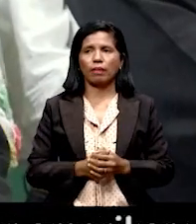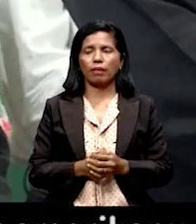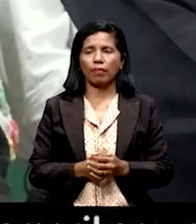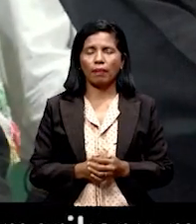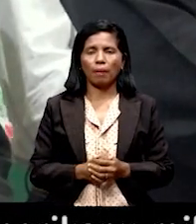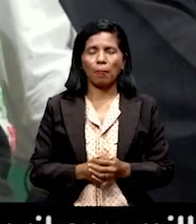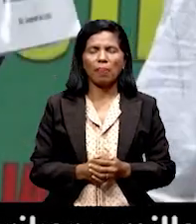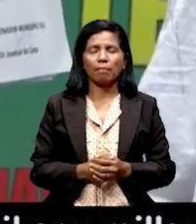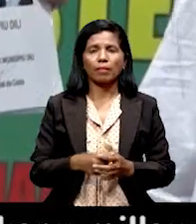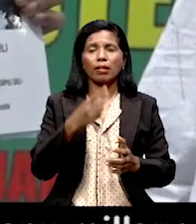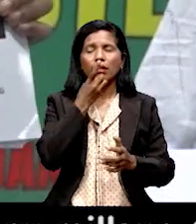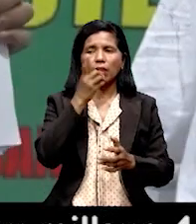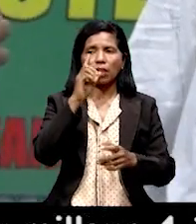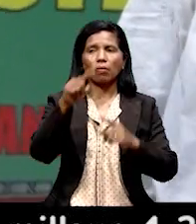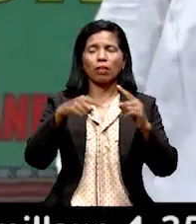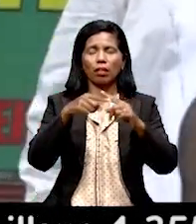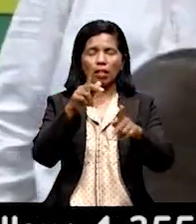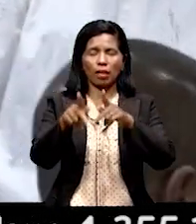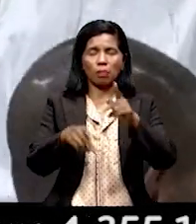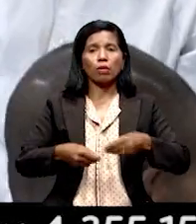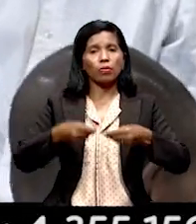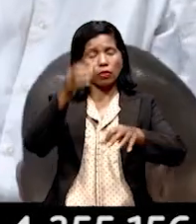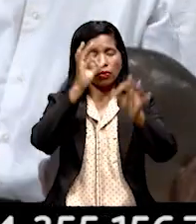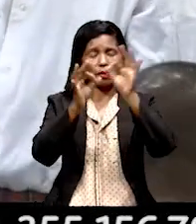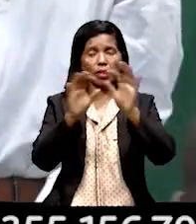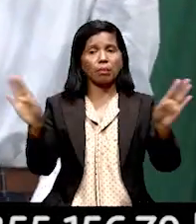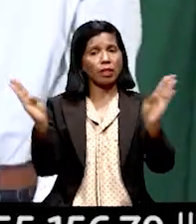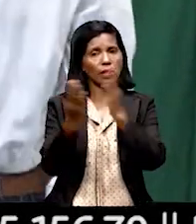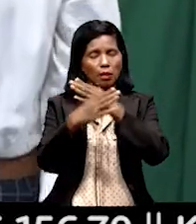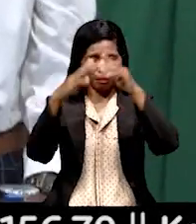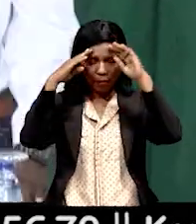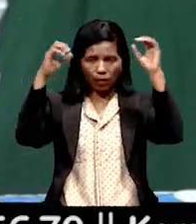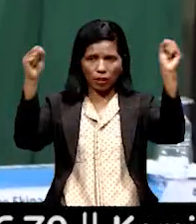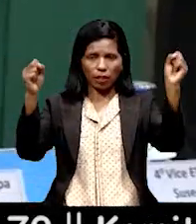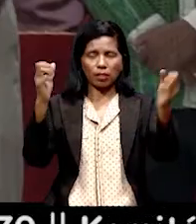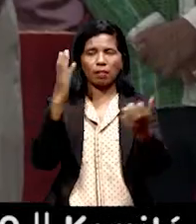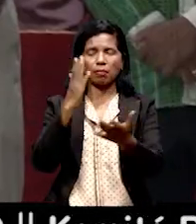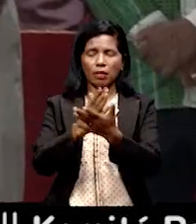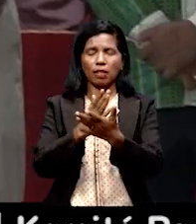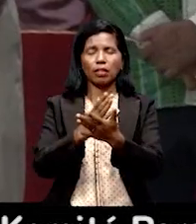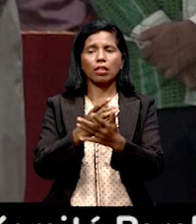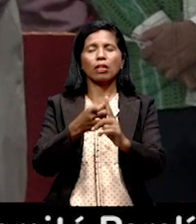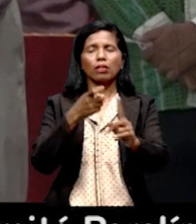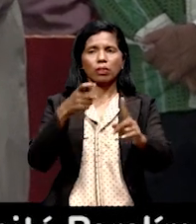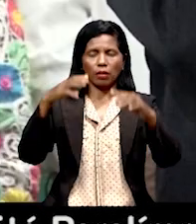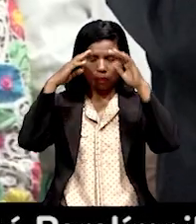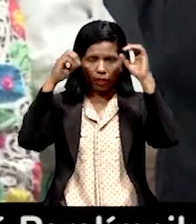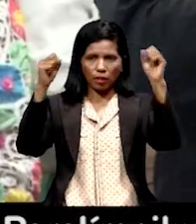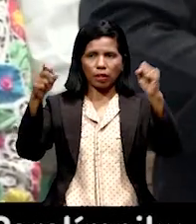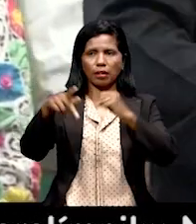Armanda mos deklara wang hira pobo fofier sai presiden republika se resigna an husinya kargo nudar presiden te